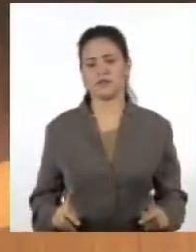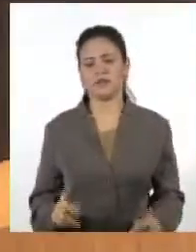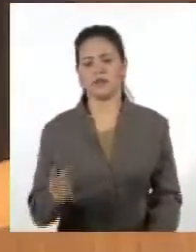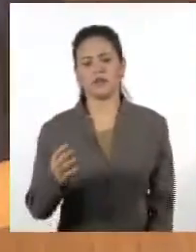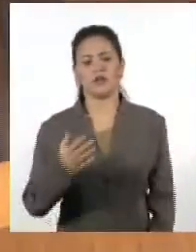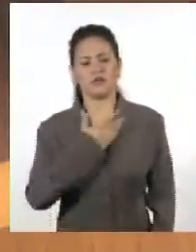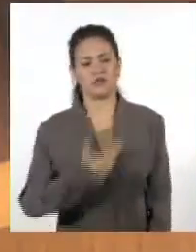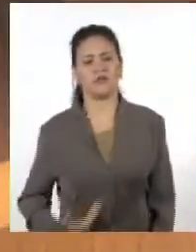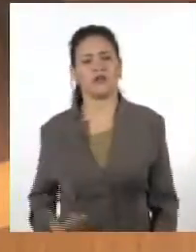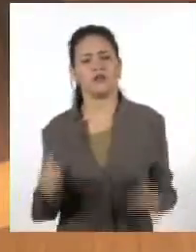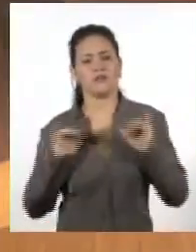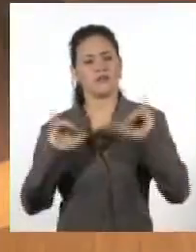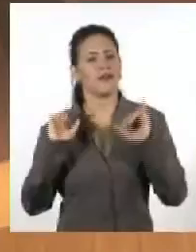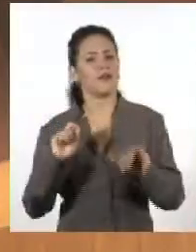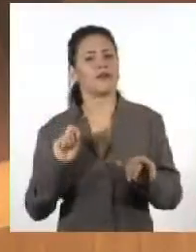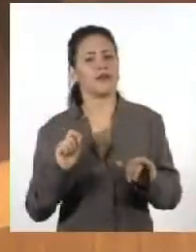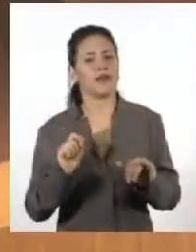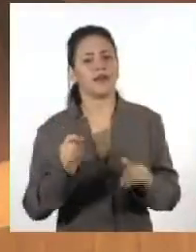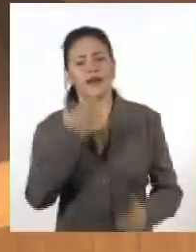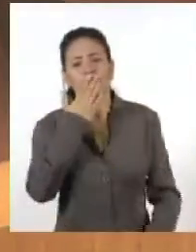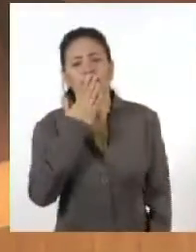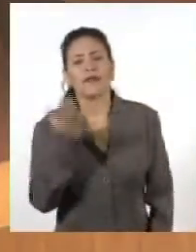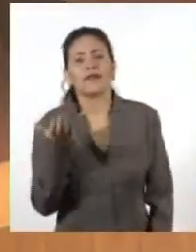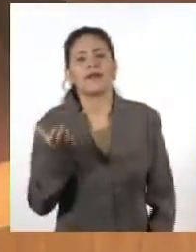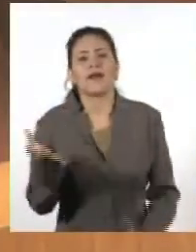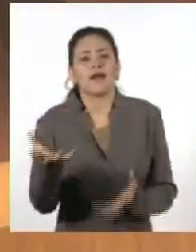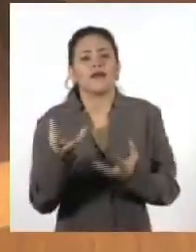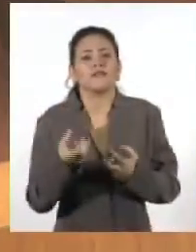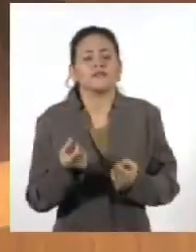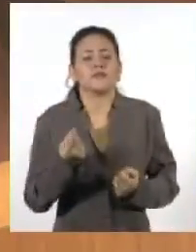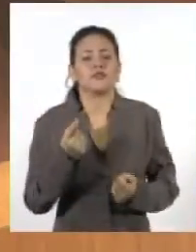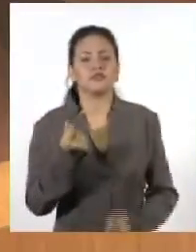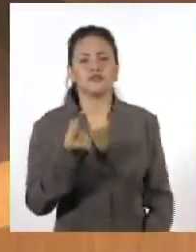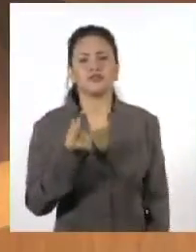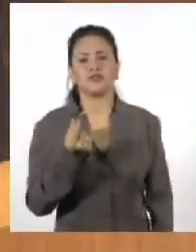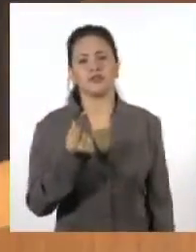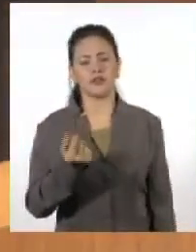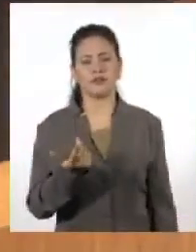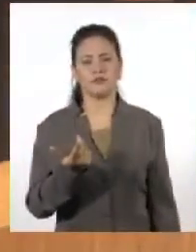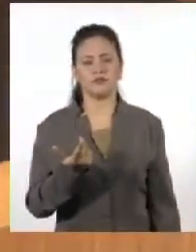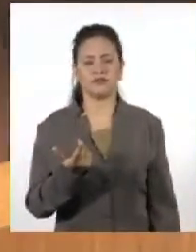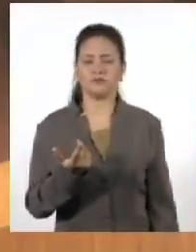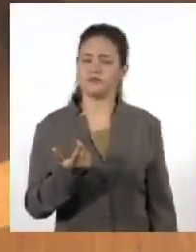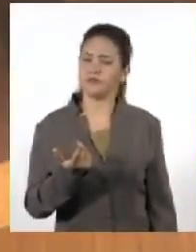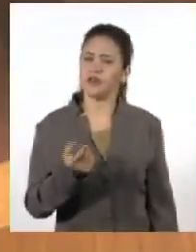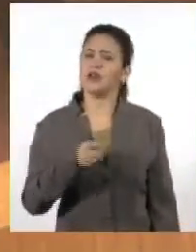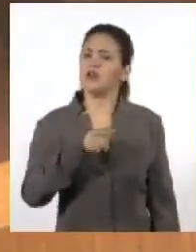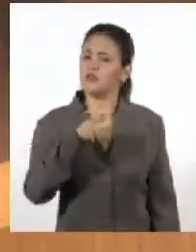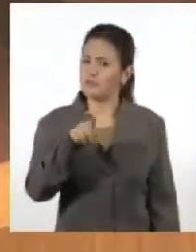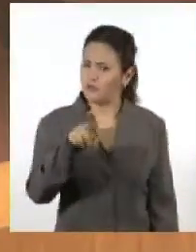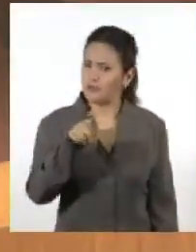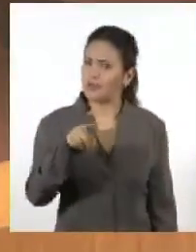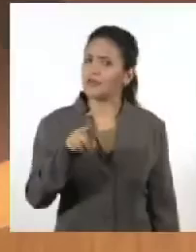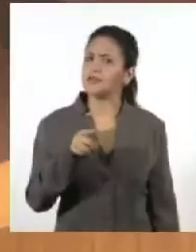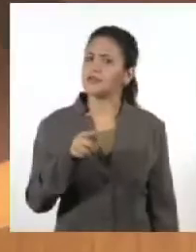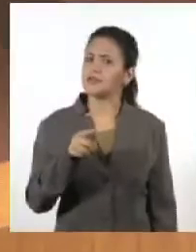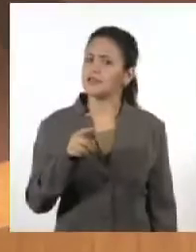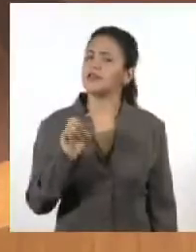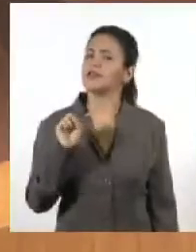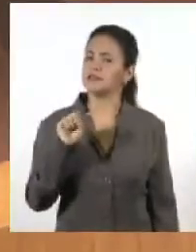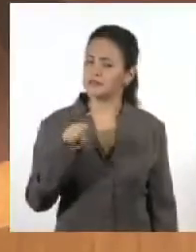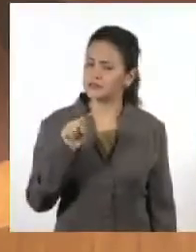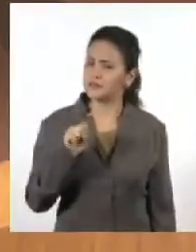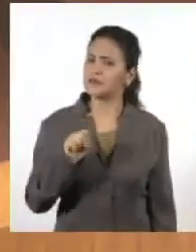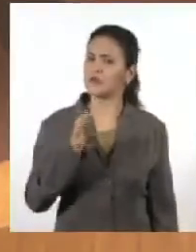índios querem dinheiro o governador nem todo mundo quer dinheiro se você centraliza está vestindo a carapuça se